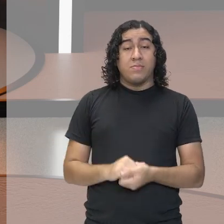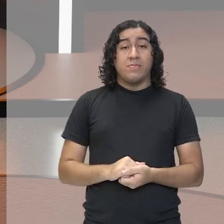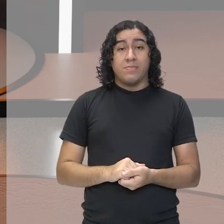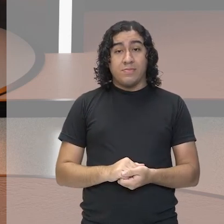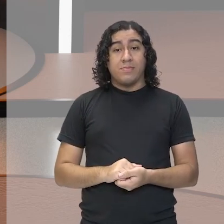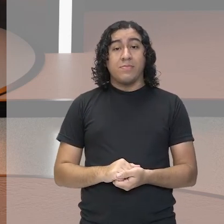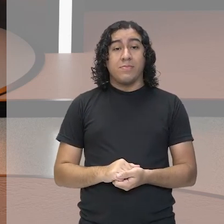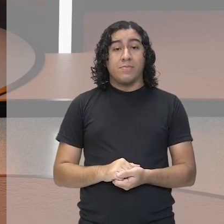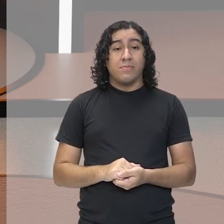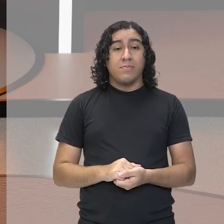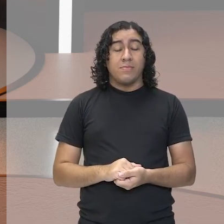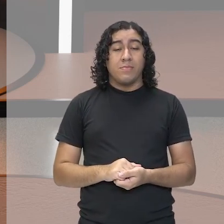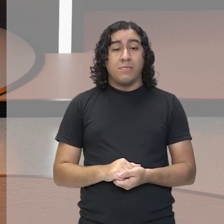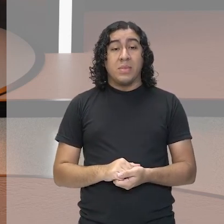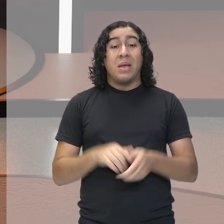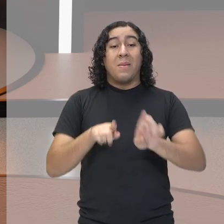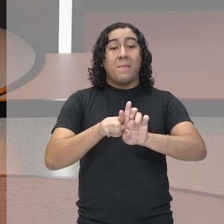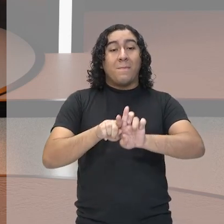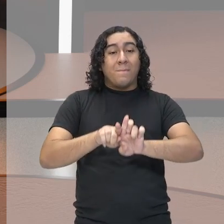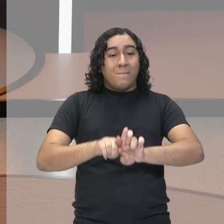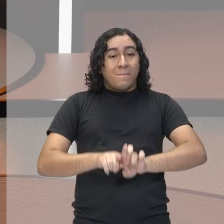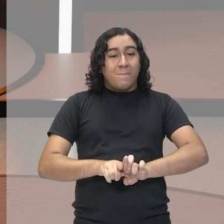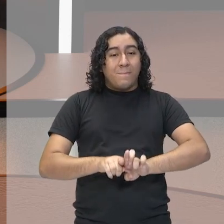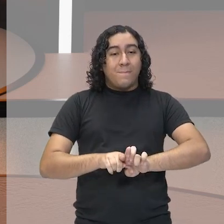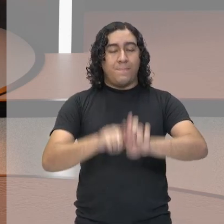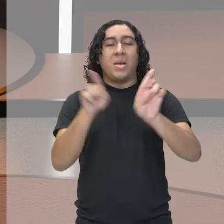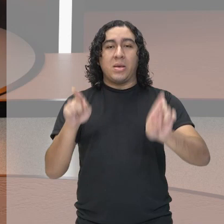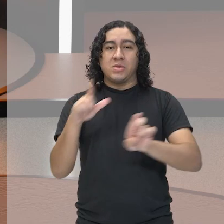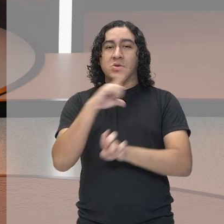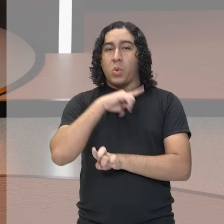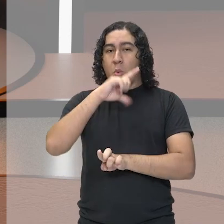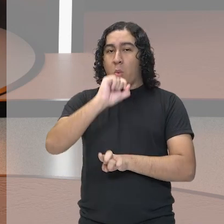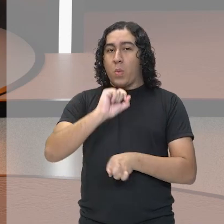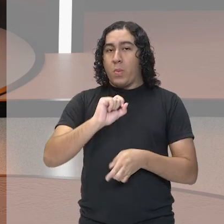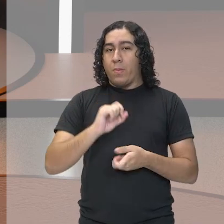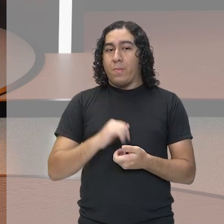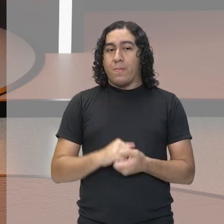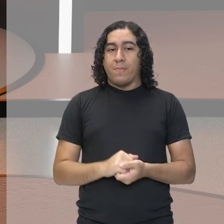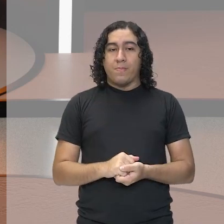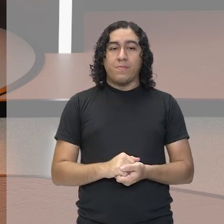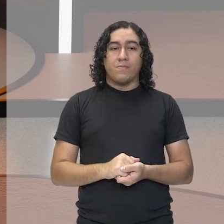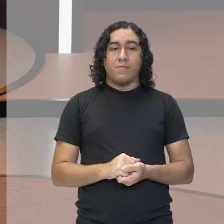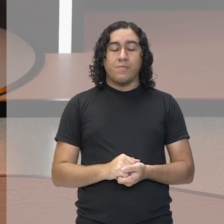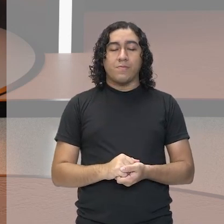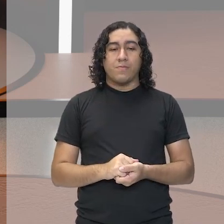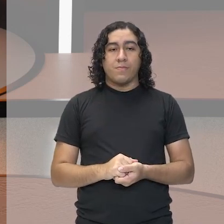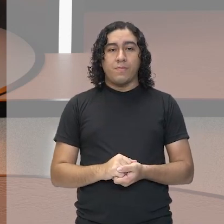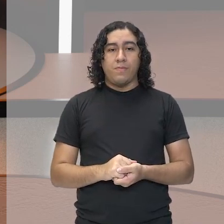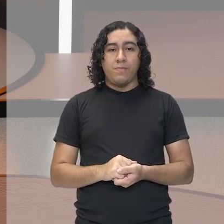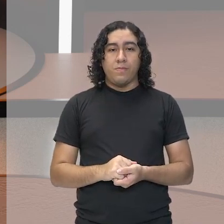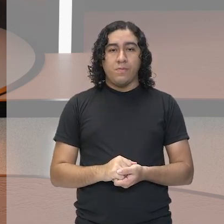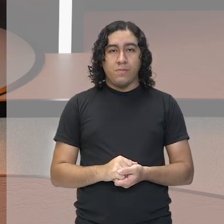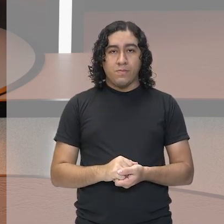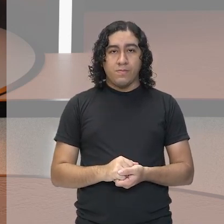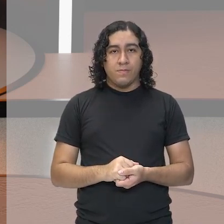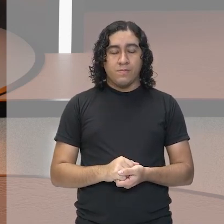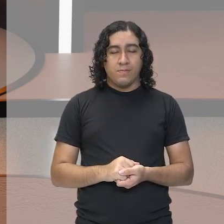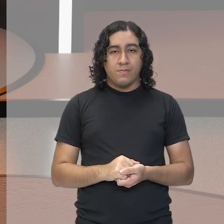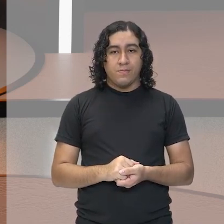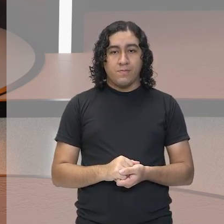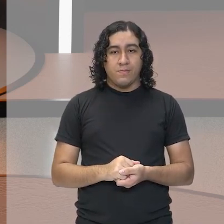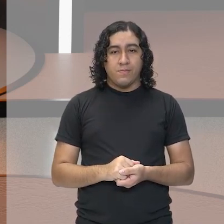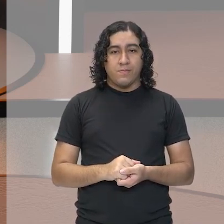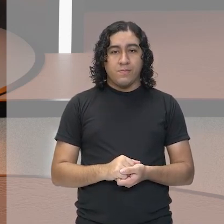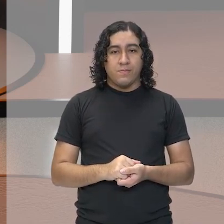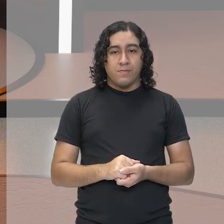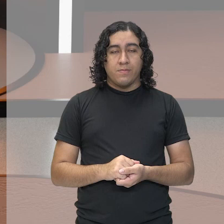nós falamos, um complexo, né? Havia um complexo aí, polêmico, panorama social